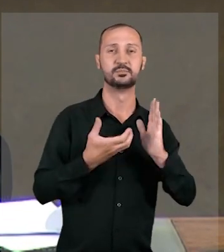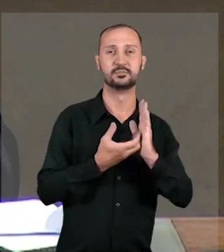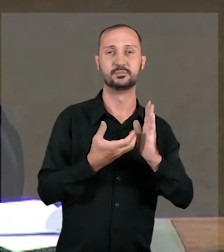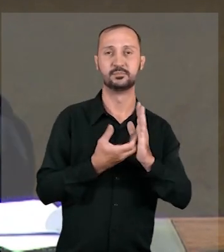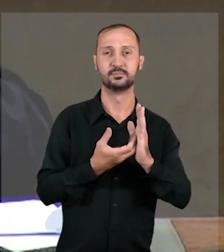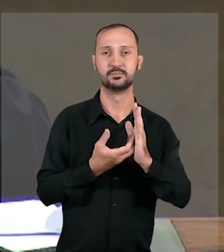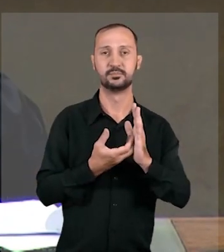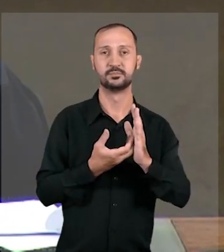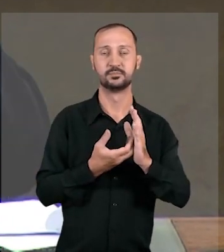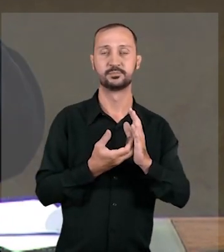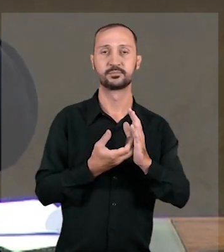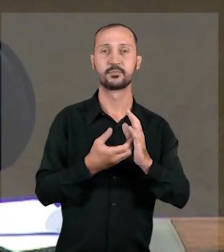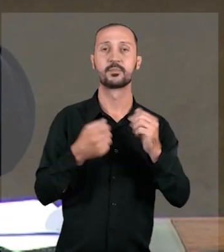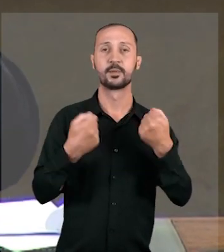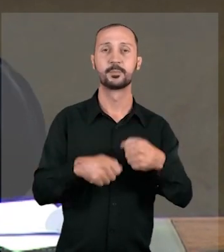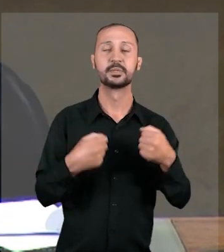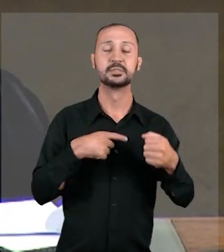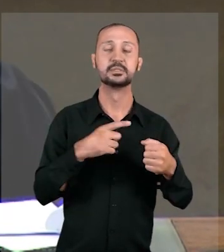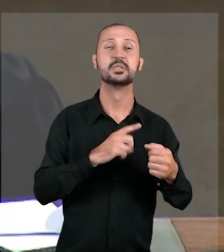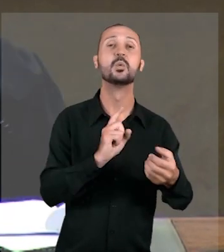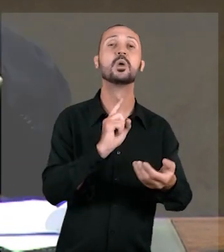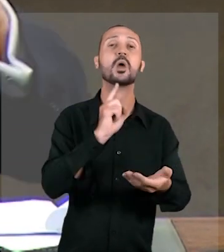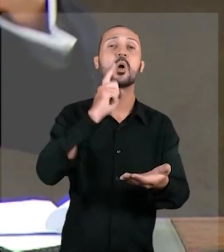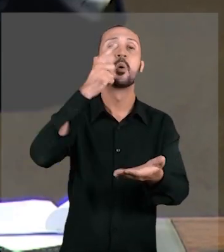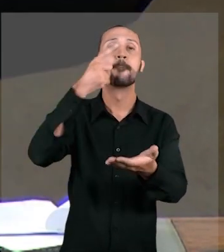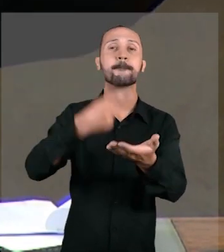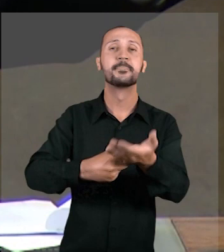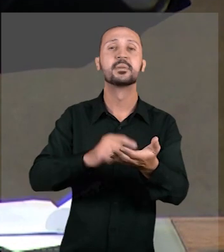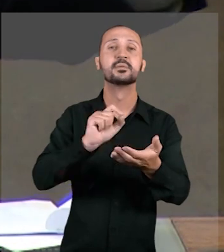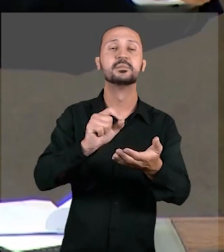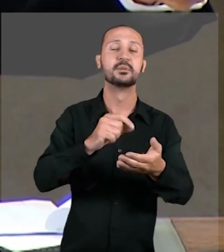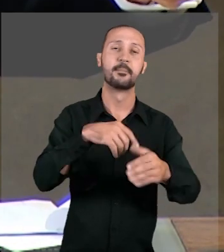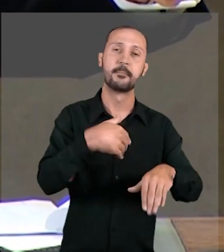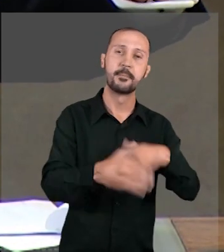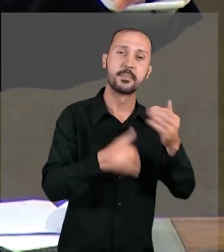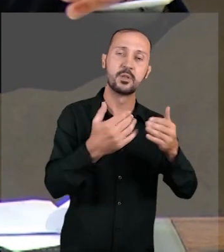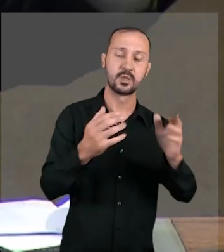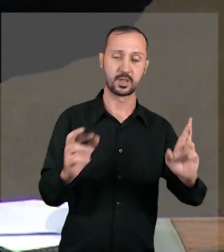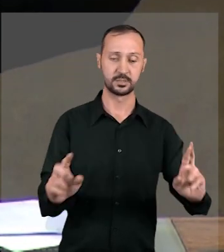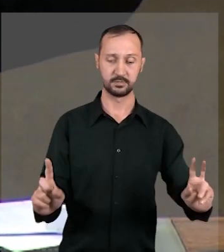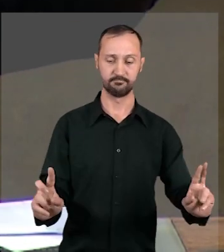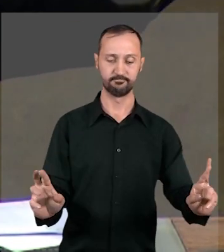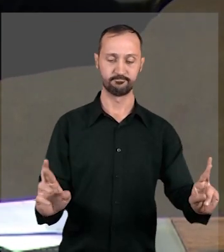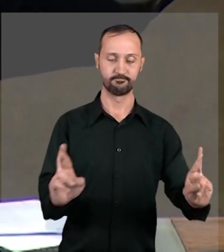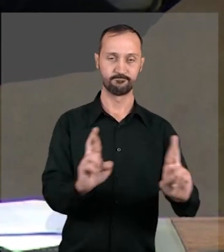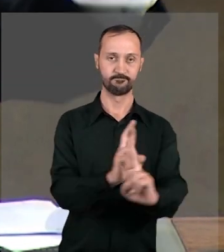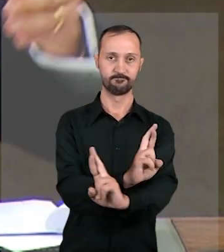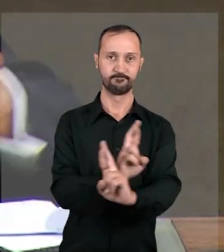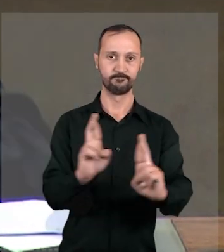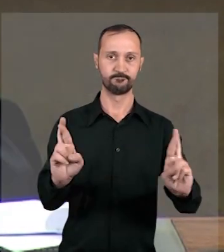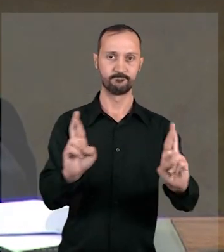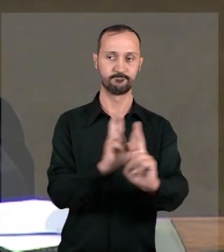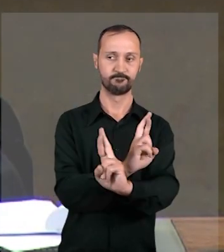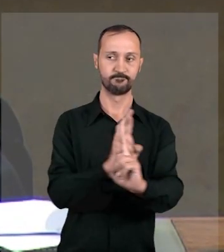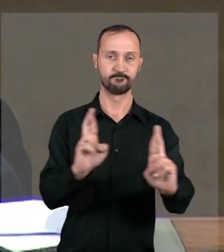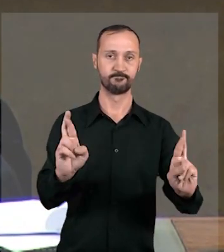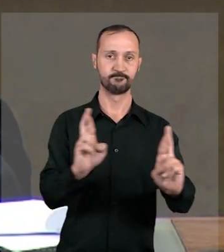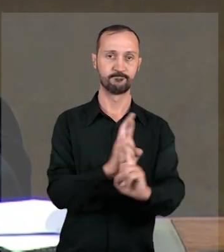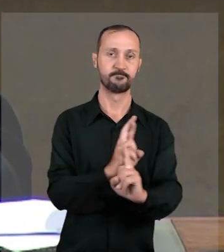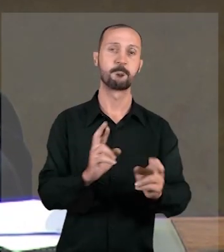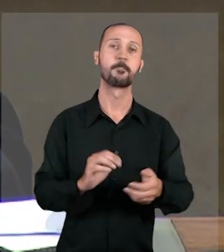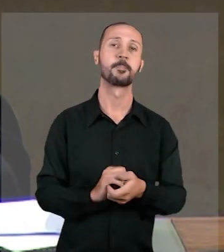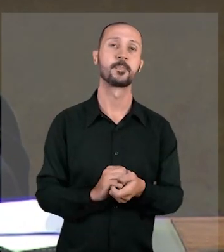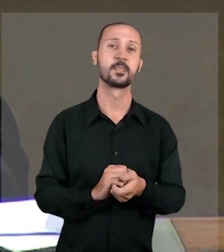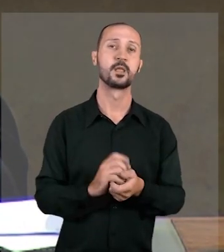Nacional. Portanto, nós temos que ter um compromisso com o aperfeiçoamento dessa relação e dessa